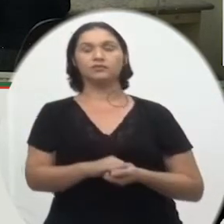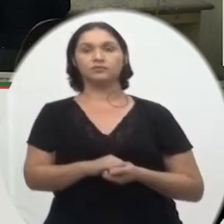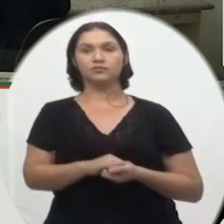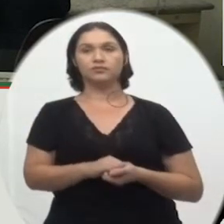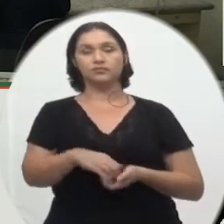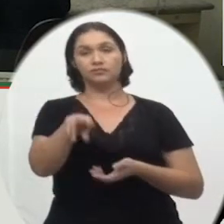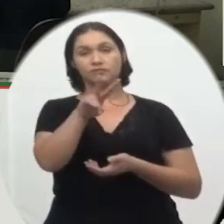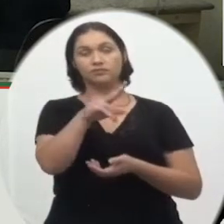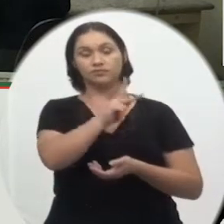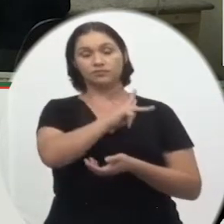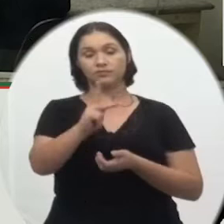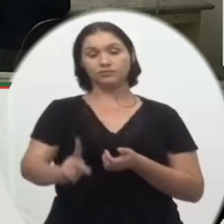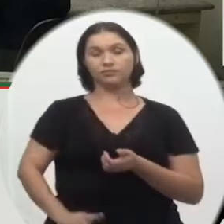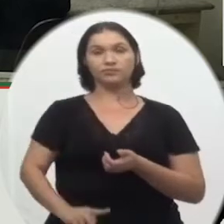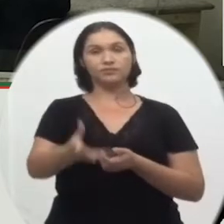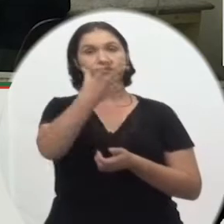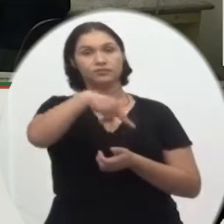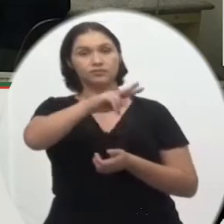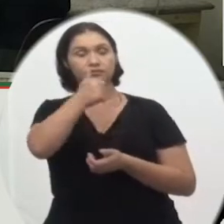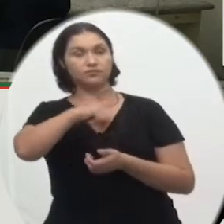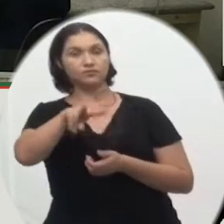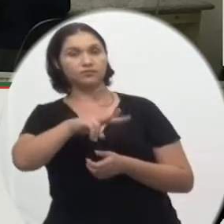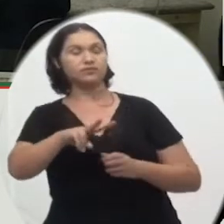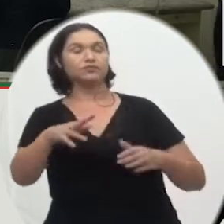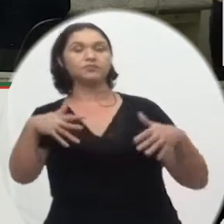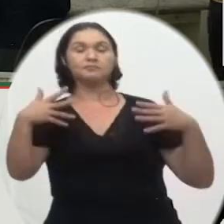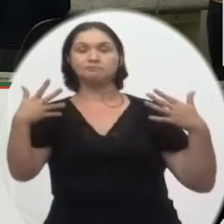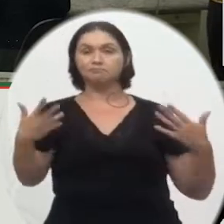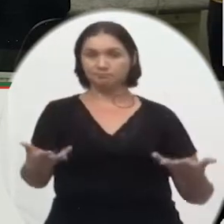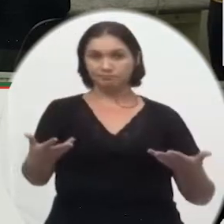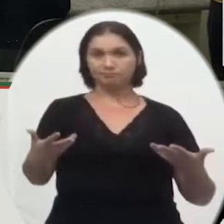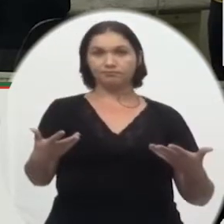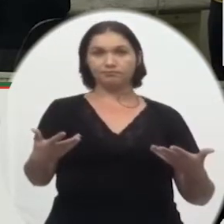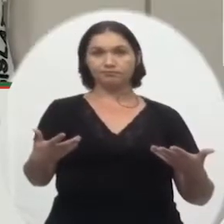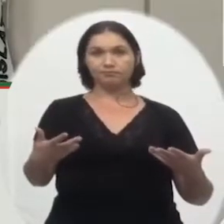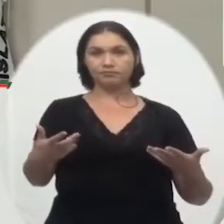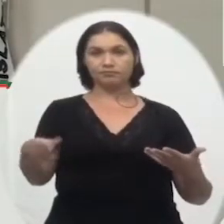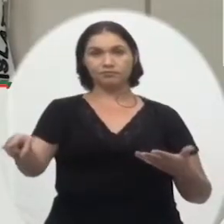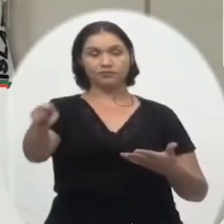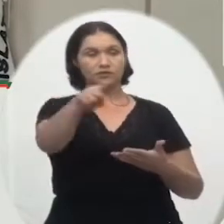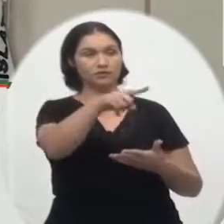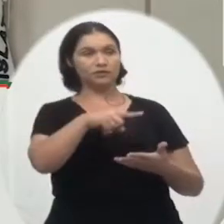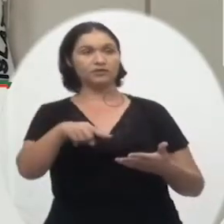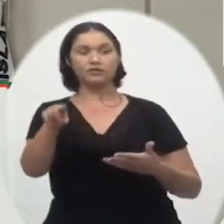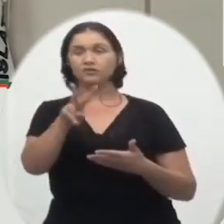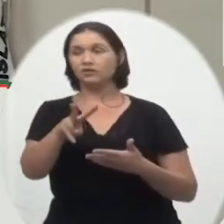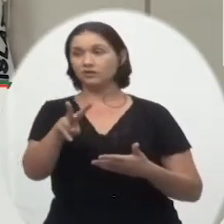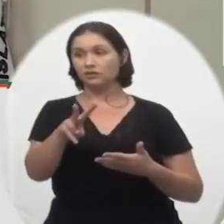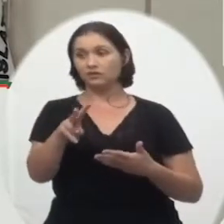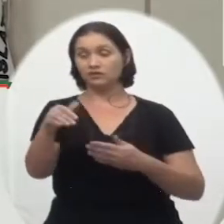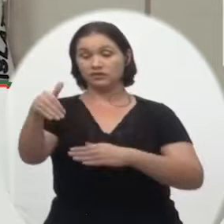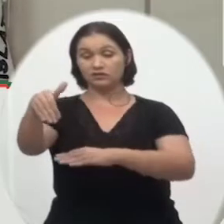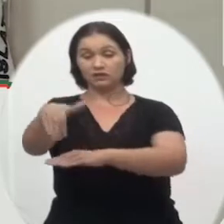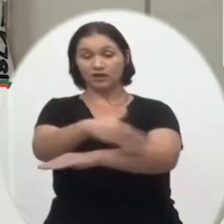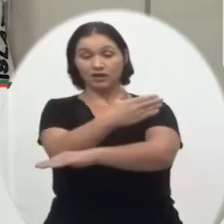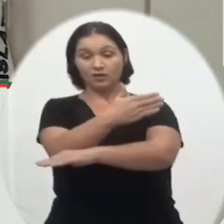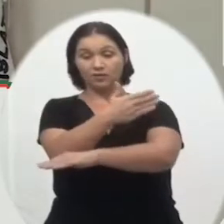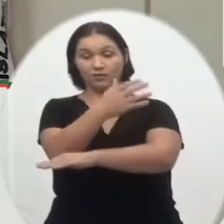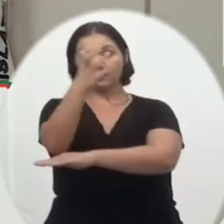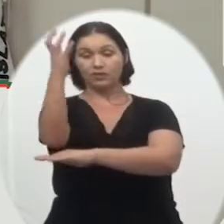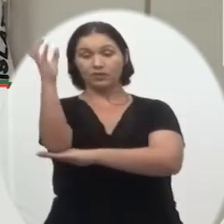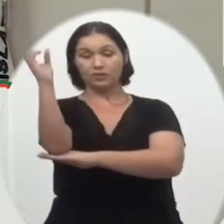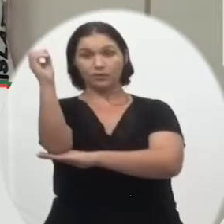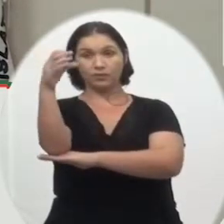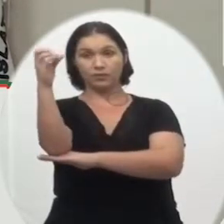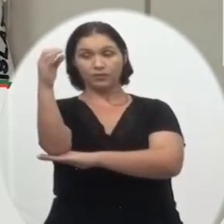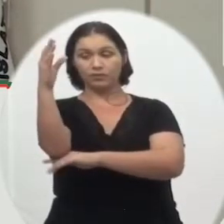Senhor presidente, senhores vereadores e vereadoras, quem de nós vereadores ainda não se deparou numa comunidade ainda com postes